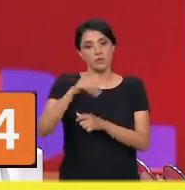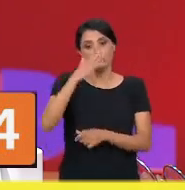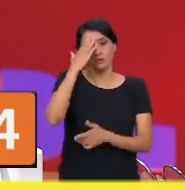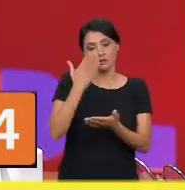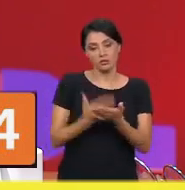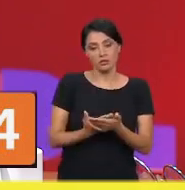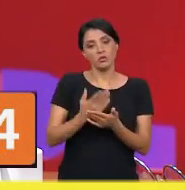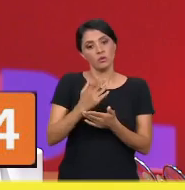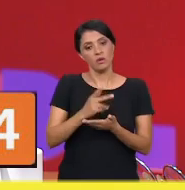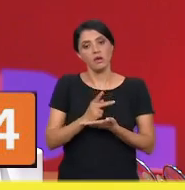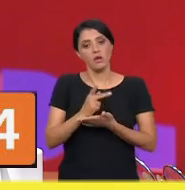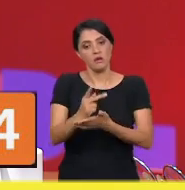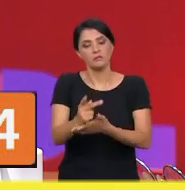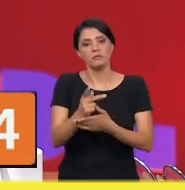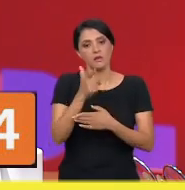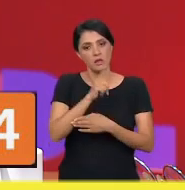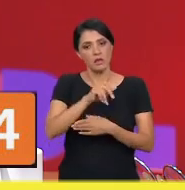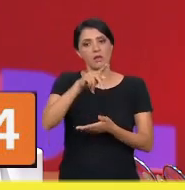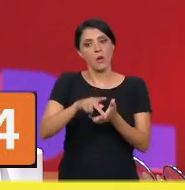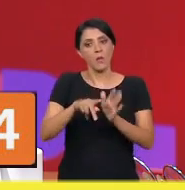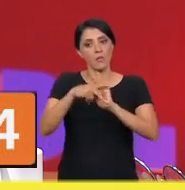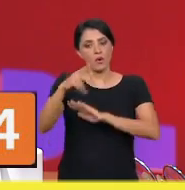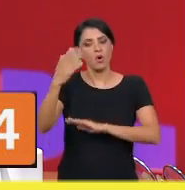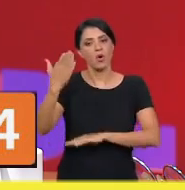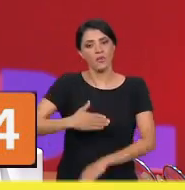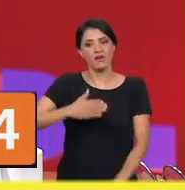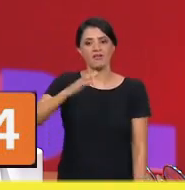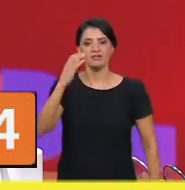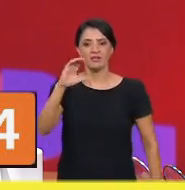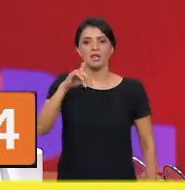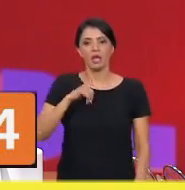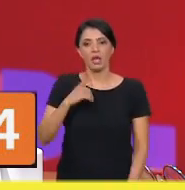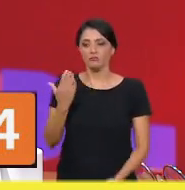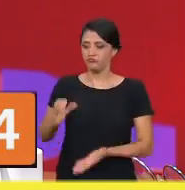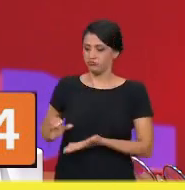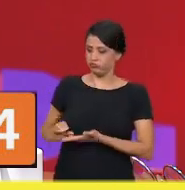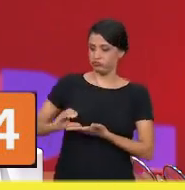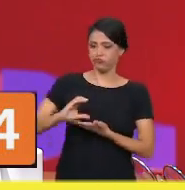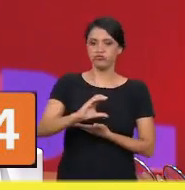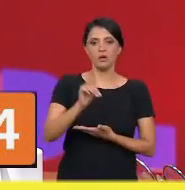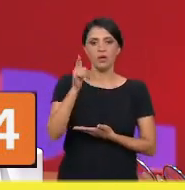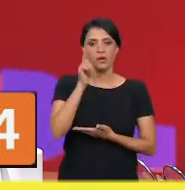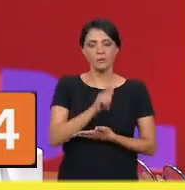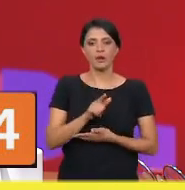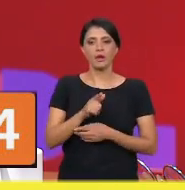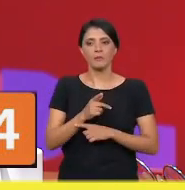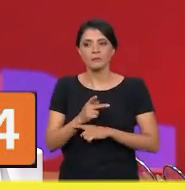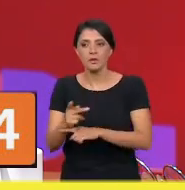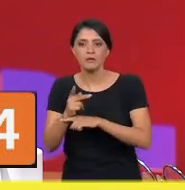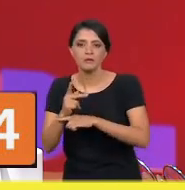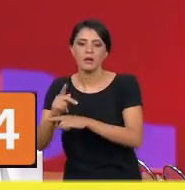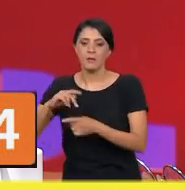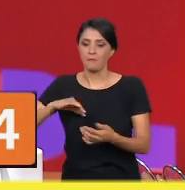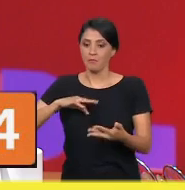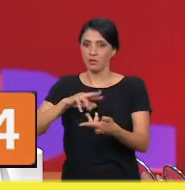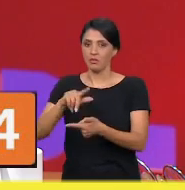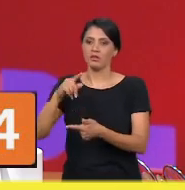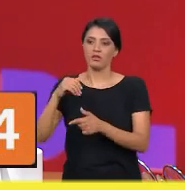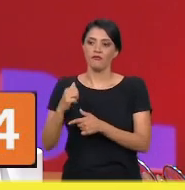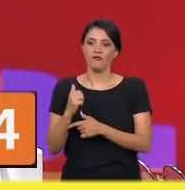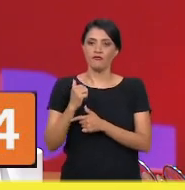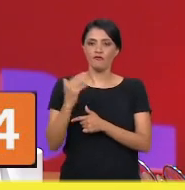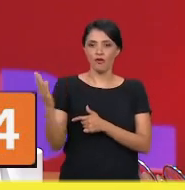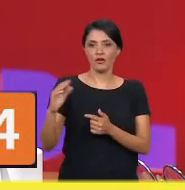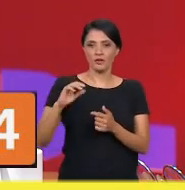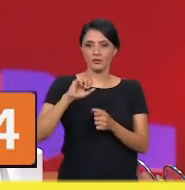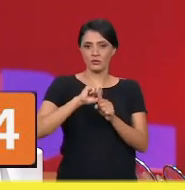acredito que é uma busca válida e real da ciência. Tanto é que tem um investimento enorme para se buscar por planetas habitáveis fora do sistema solar